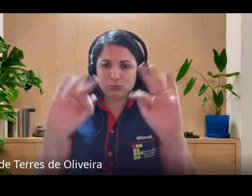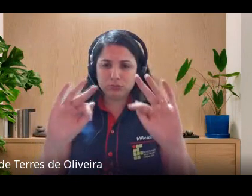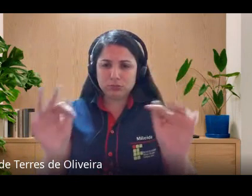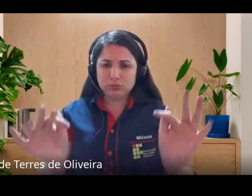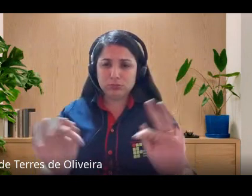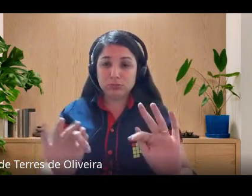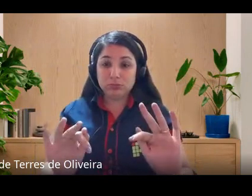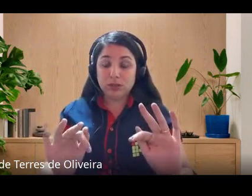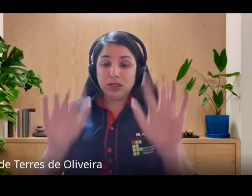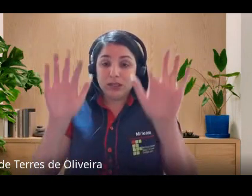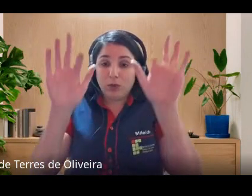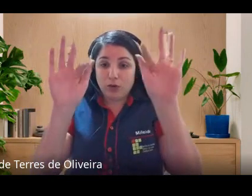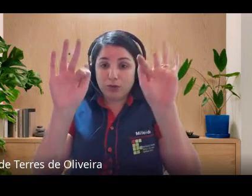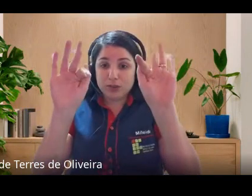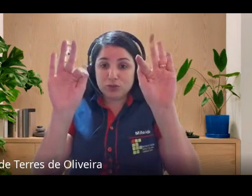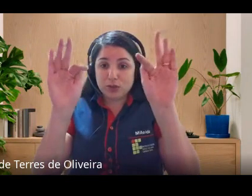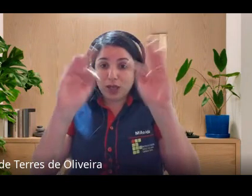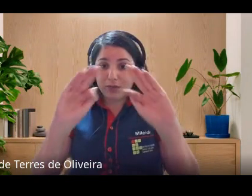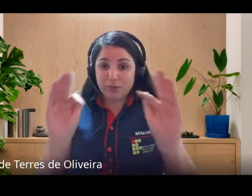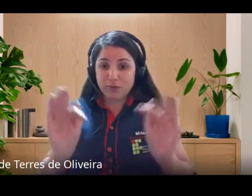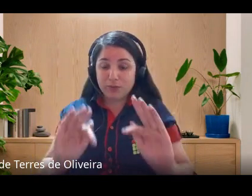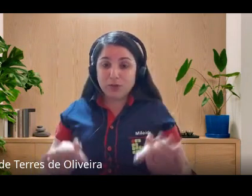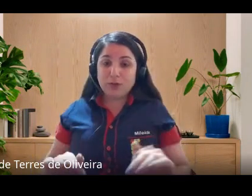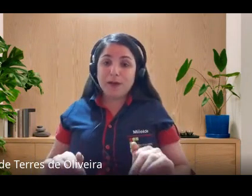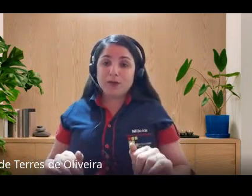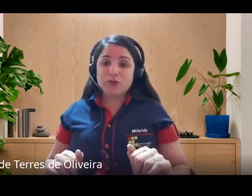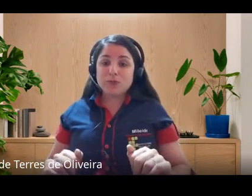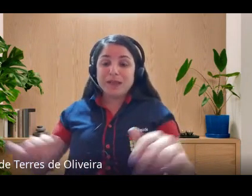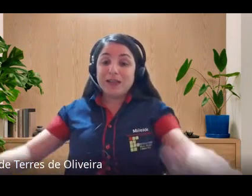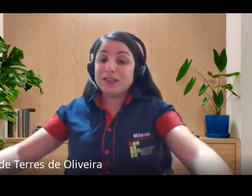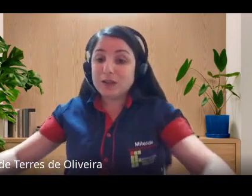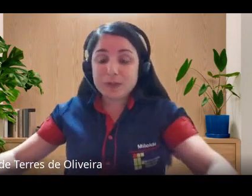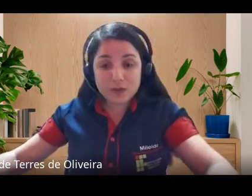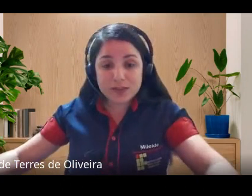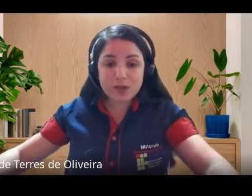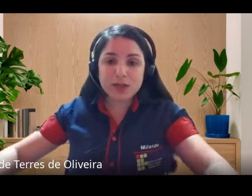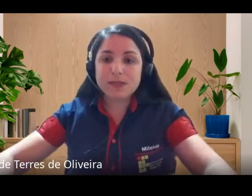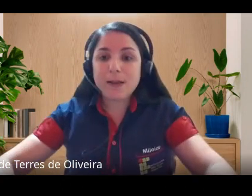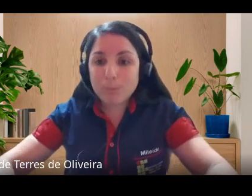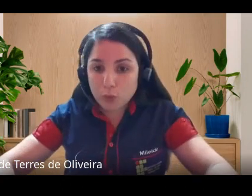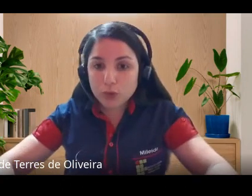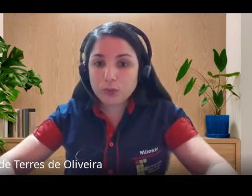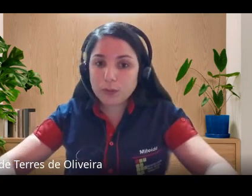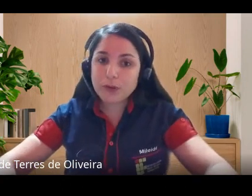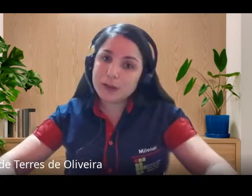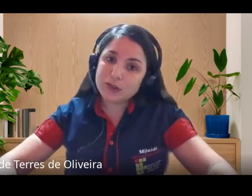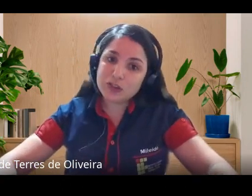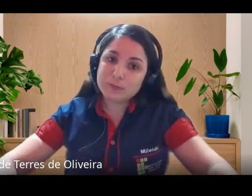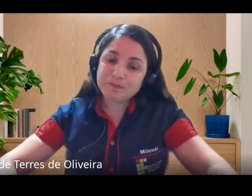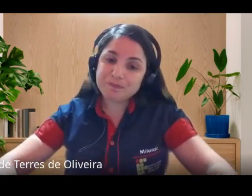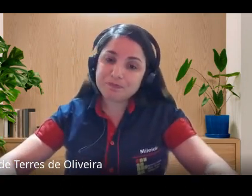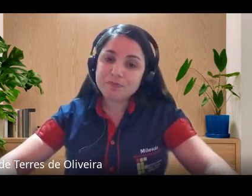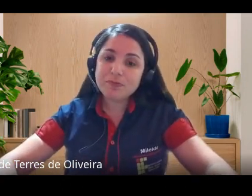triste. Então, ó, configuração de mão em F, movimento para baixo. Então, a expressão facial na Libras é muito